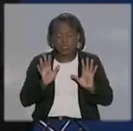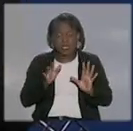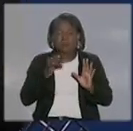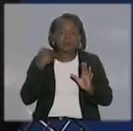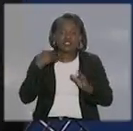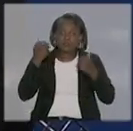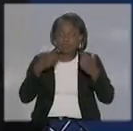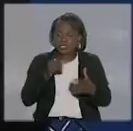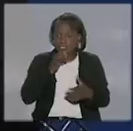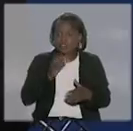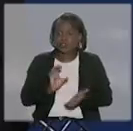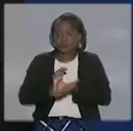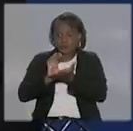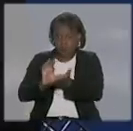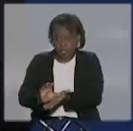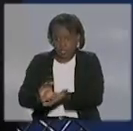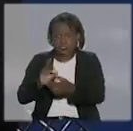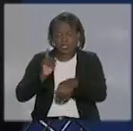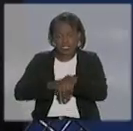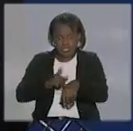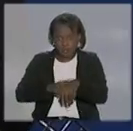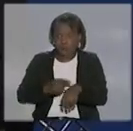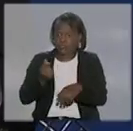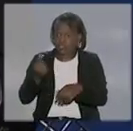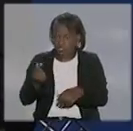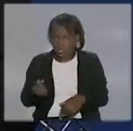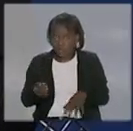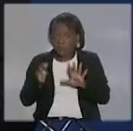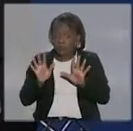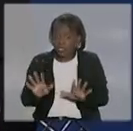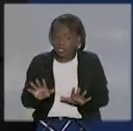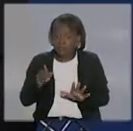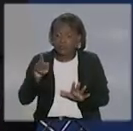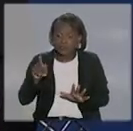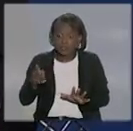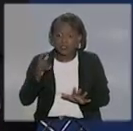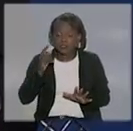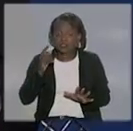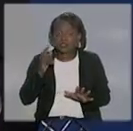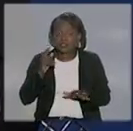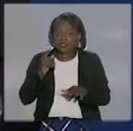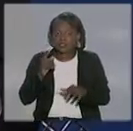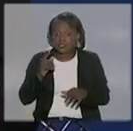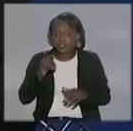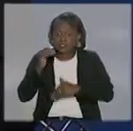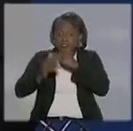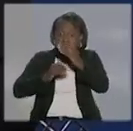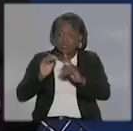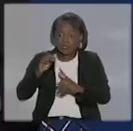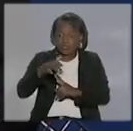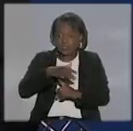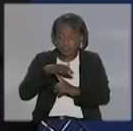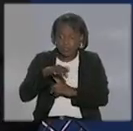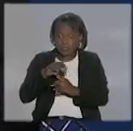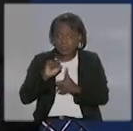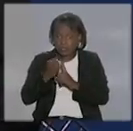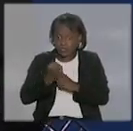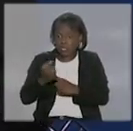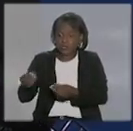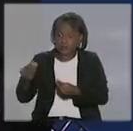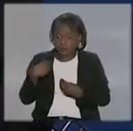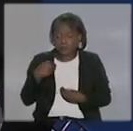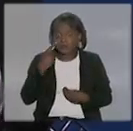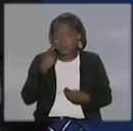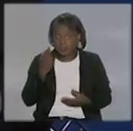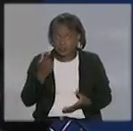dizer, olha, eu te empresto a essa taxa, nesse prazo e nesse montante, se você me entregar no mínimo esse desempenho socioambiental. Agora